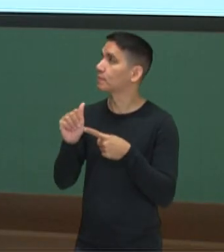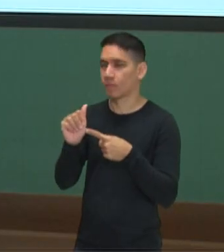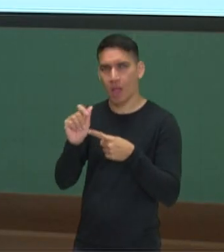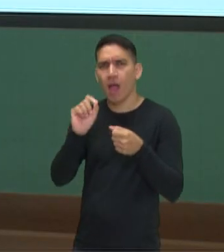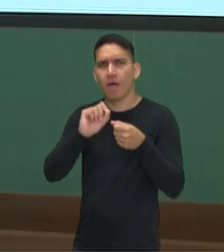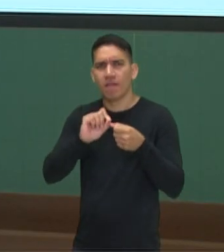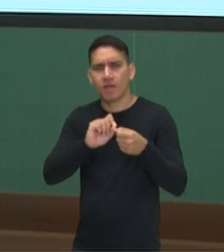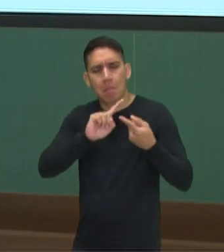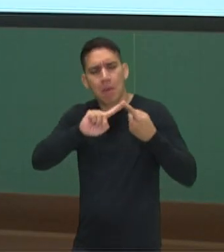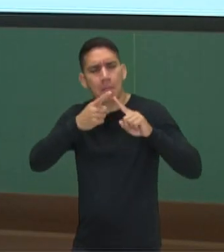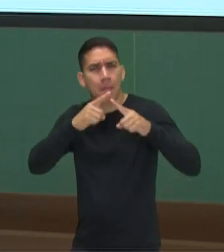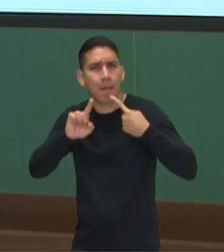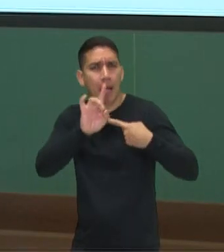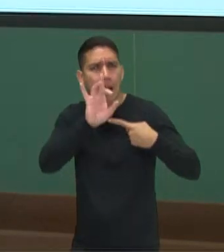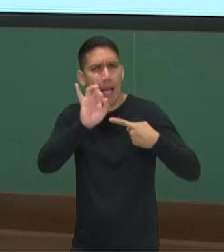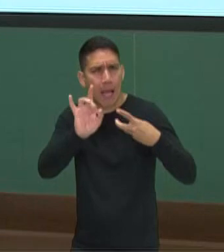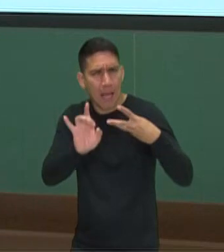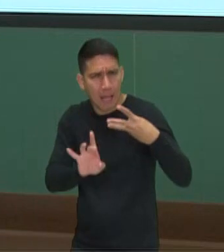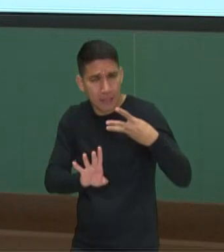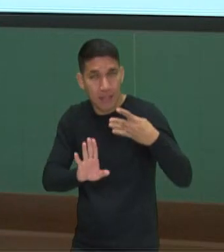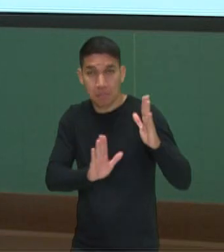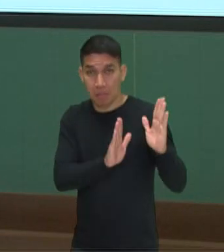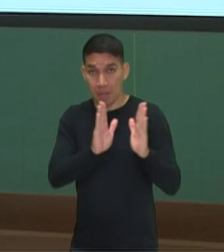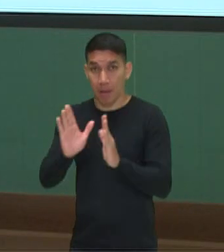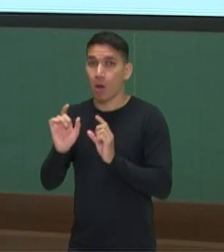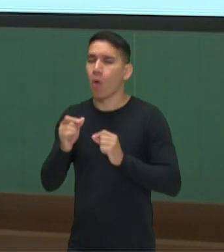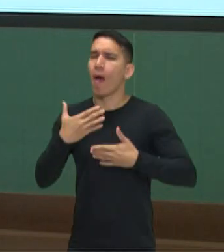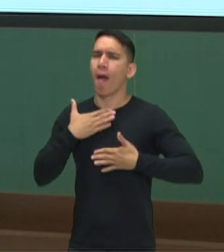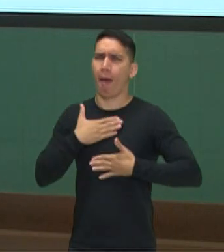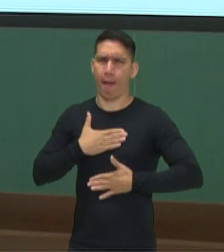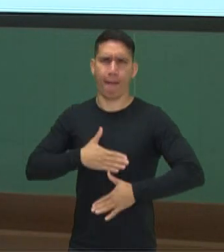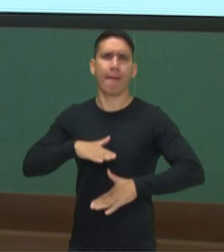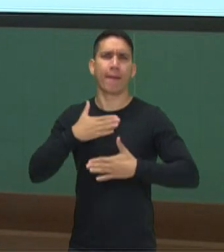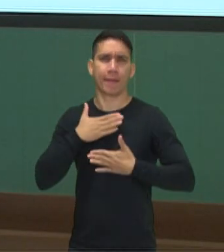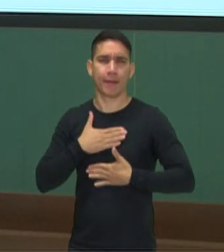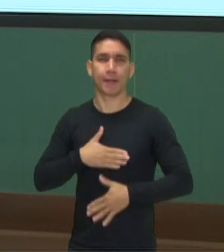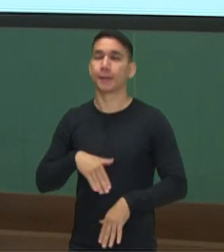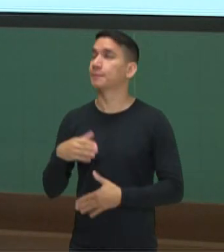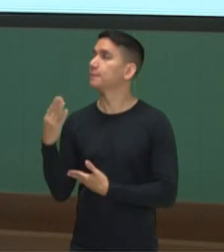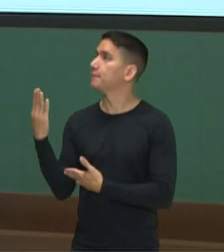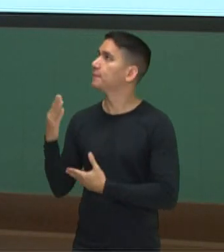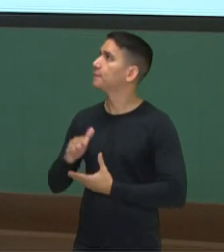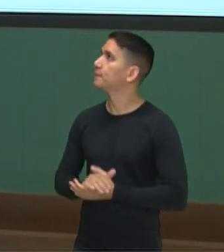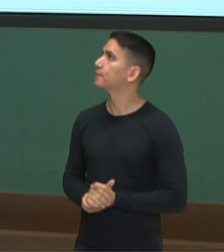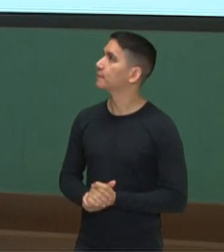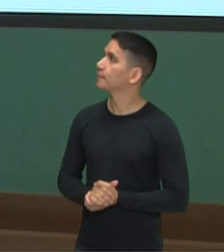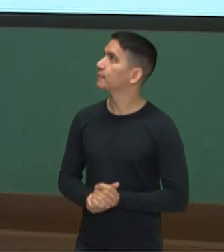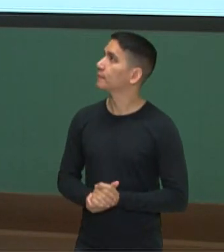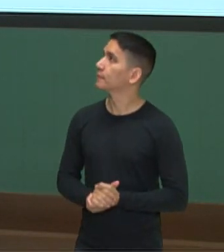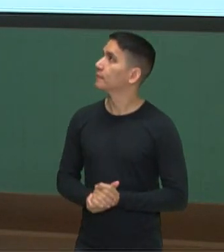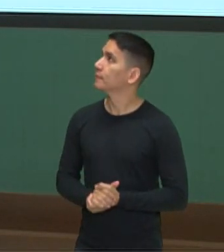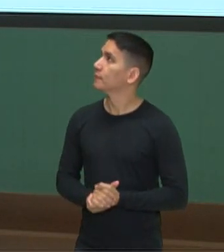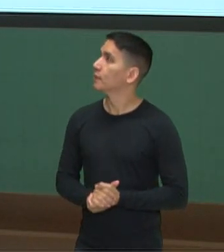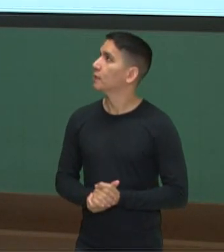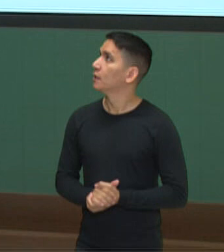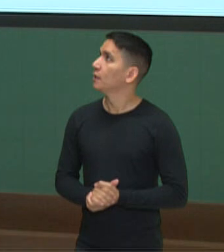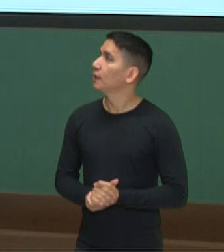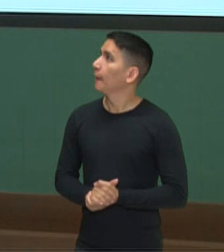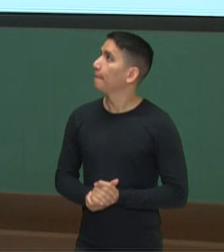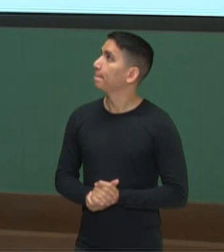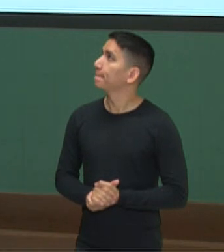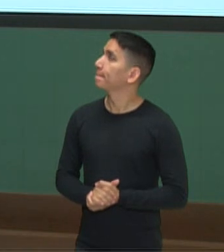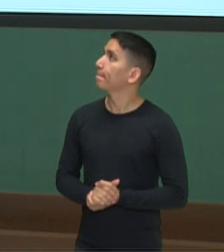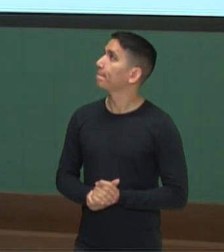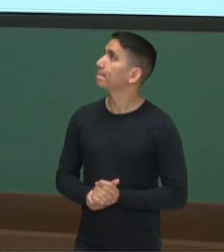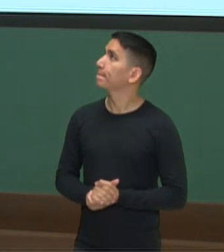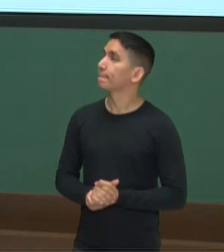Resolvendo cada uma das seguintes divisões. Por partes, com calma, bem tranquilo. 15x² mais 33x